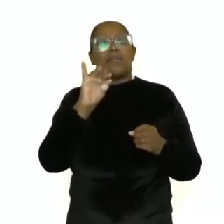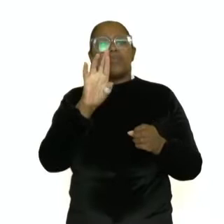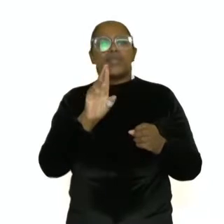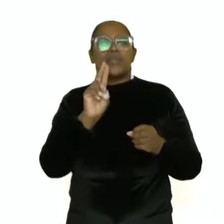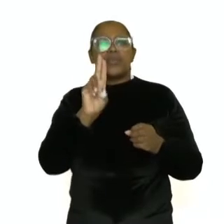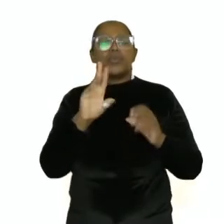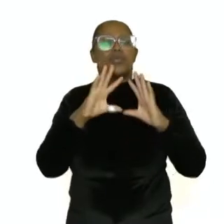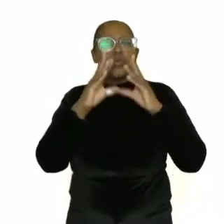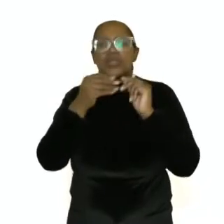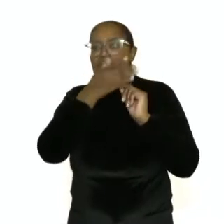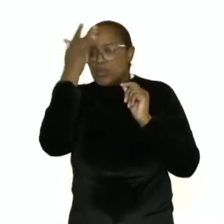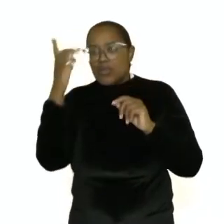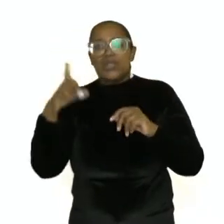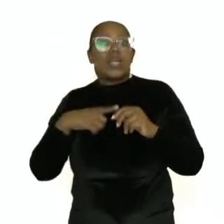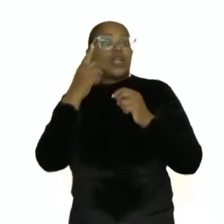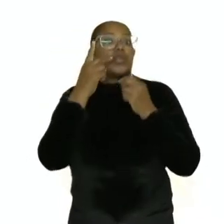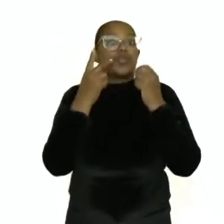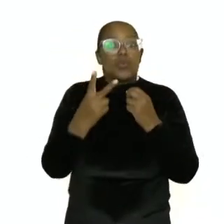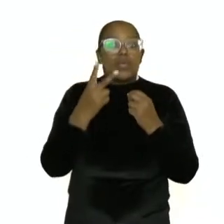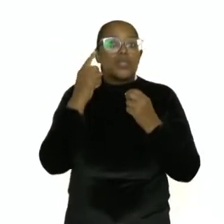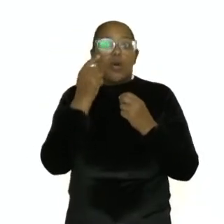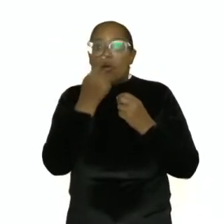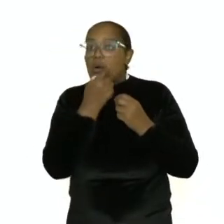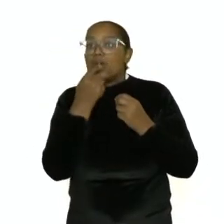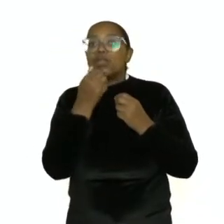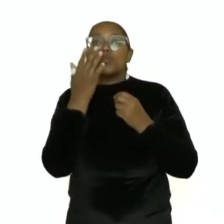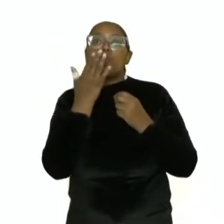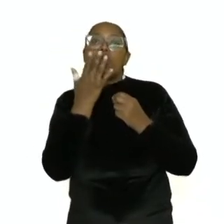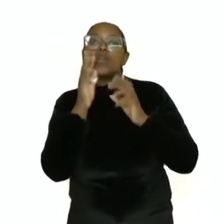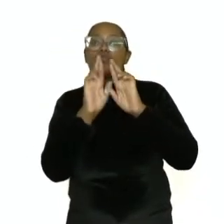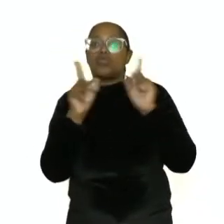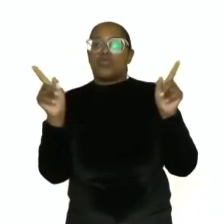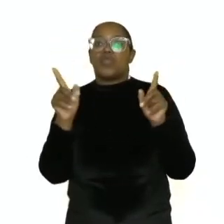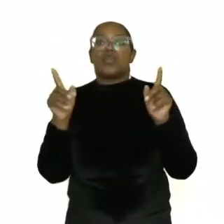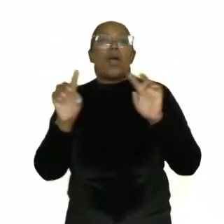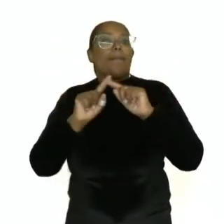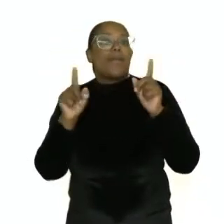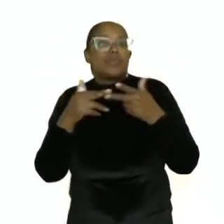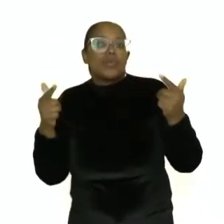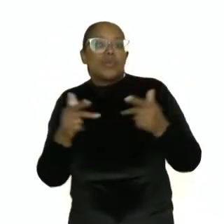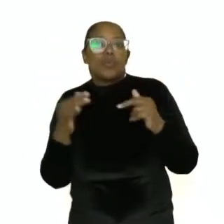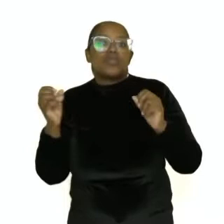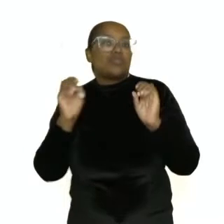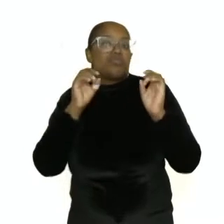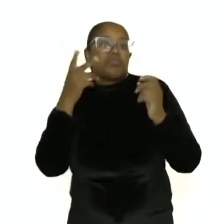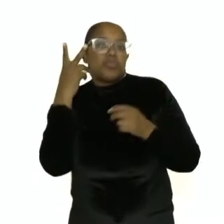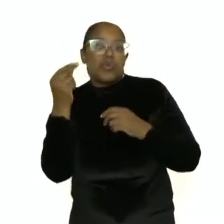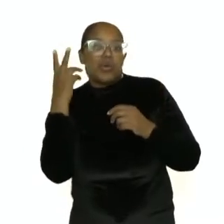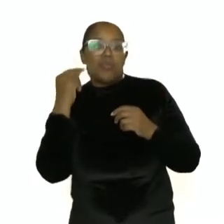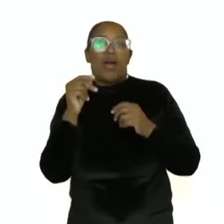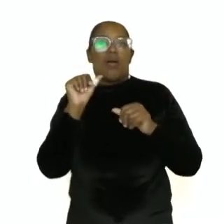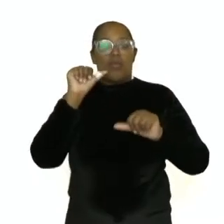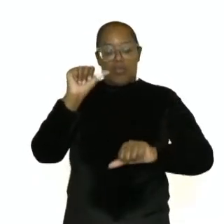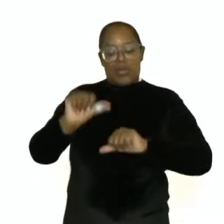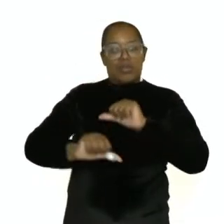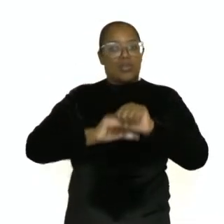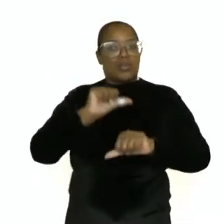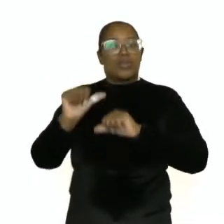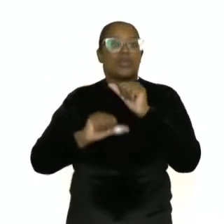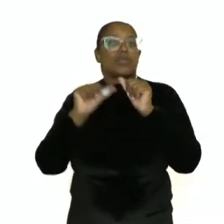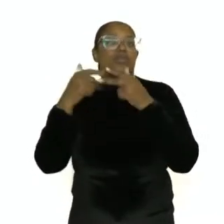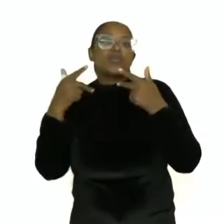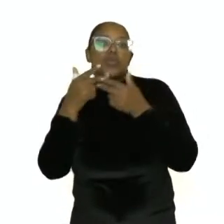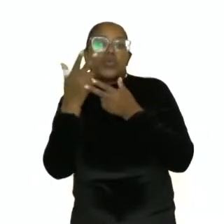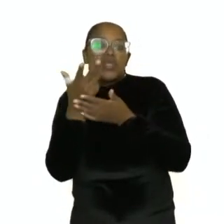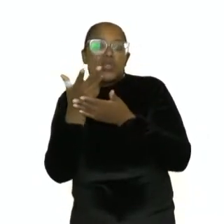cabeça pelada. Os acontecimentos das histórias têm relação com o realismo fantástico, ou seja, uma transformação do comum